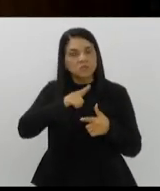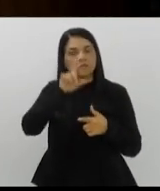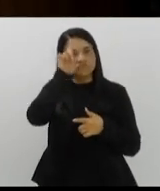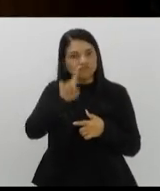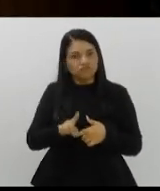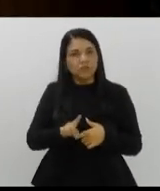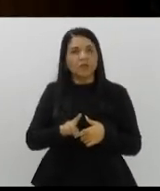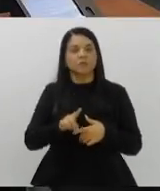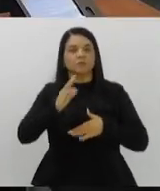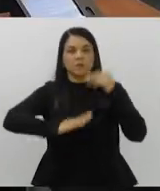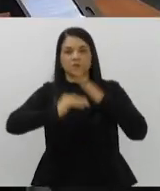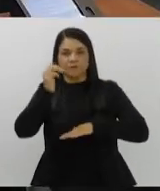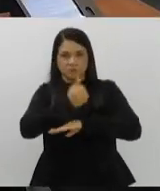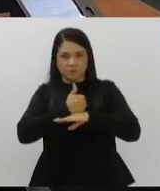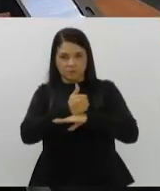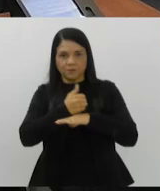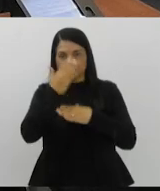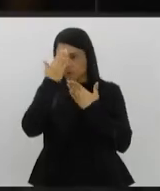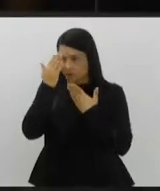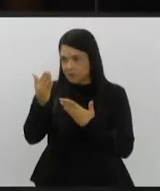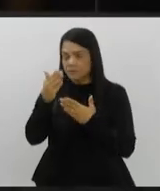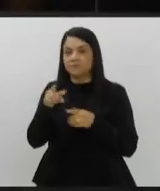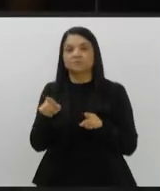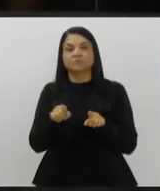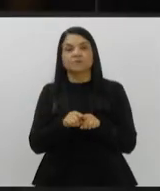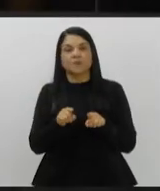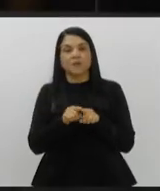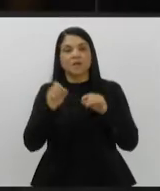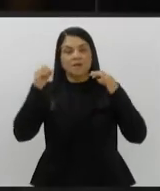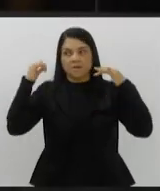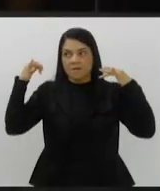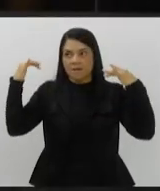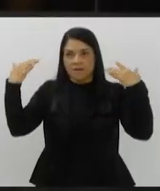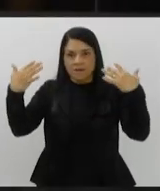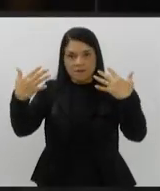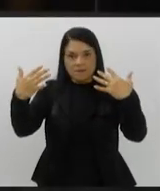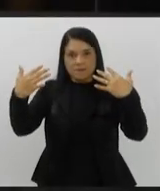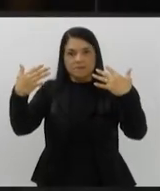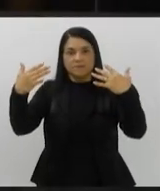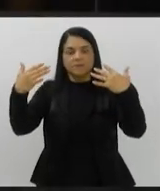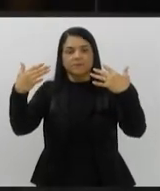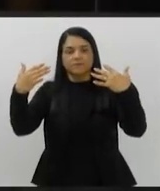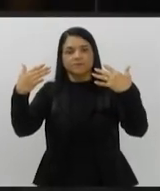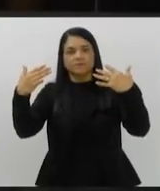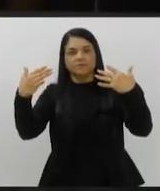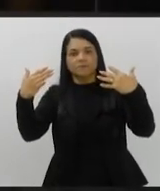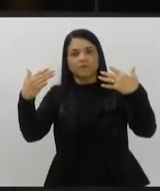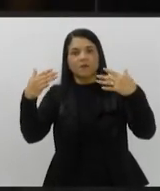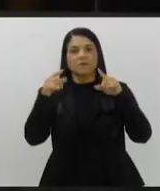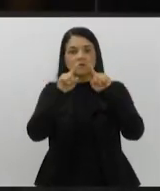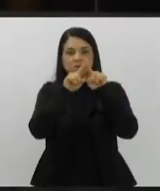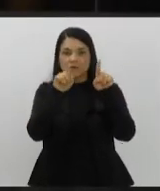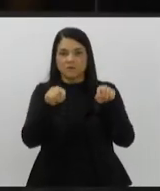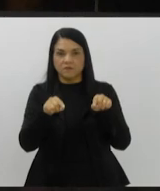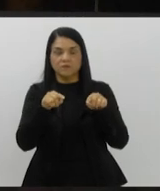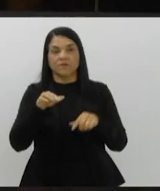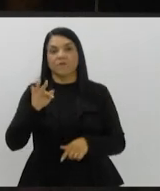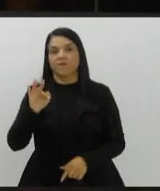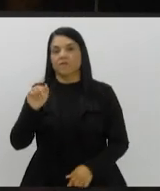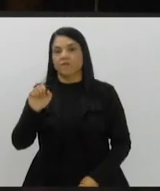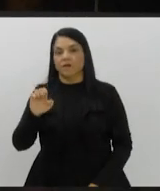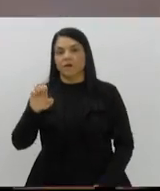profissão. Obrigada. Nós estamos também com a galeria, na galeria, os servidores da FAITEC. Sejam